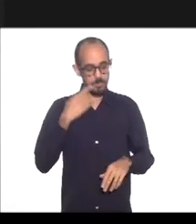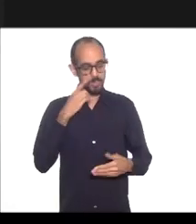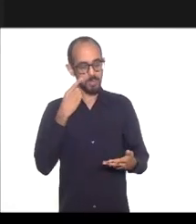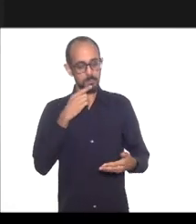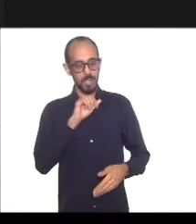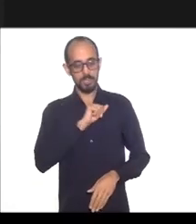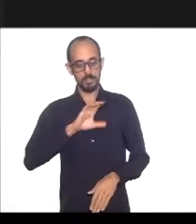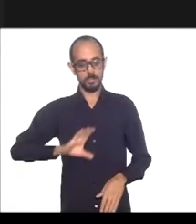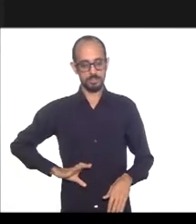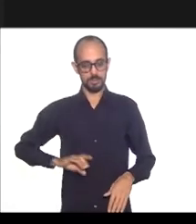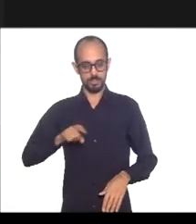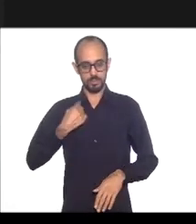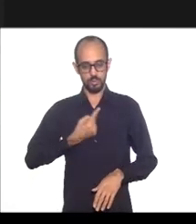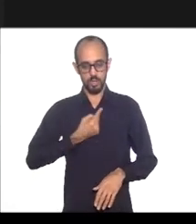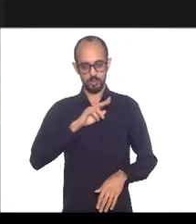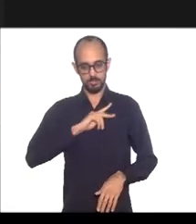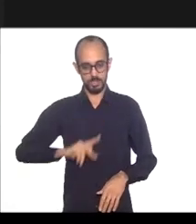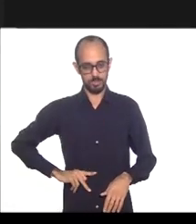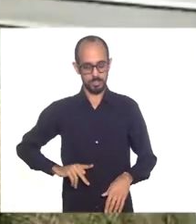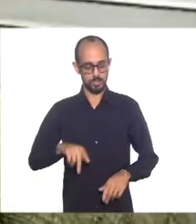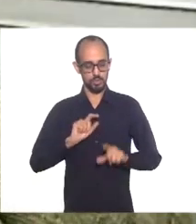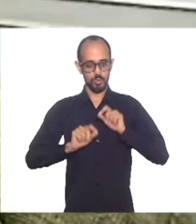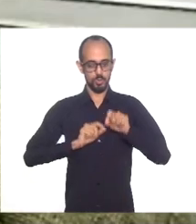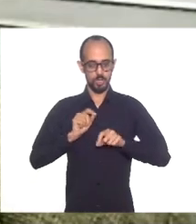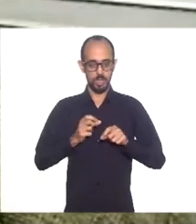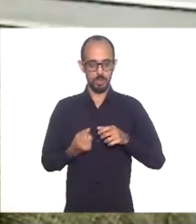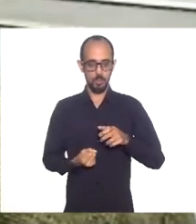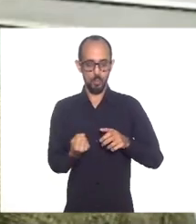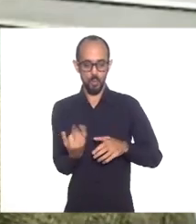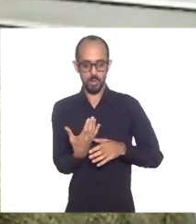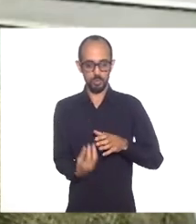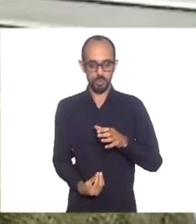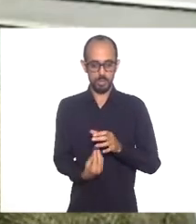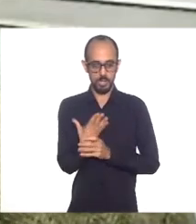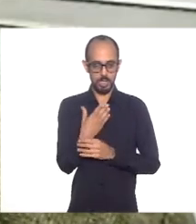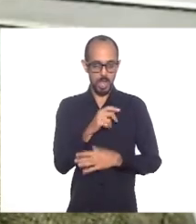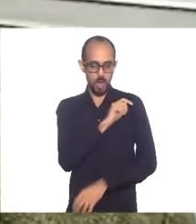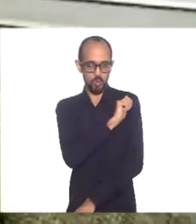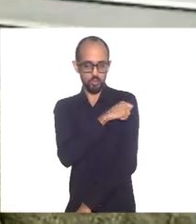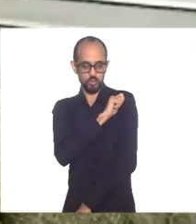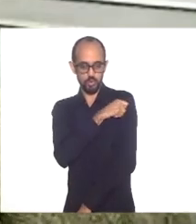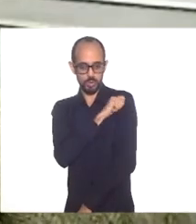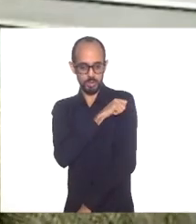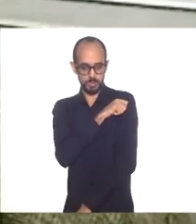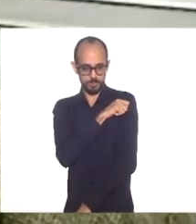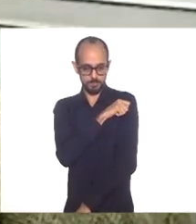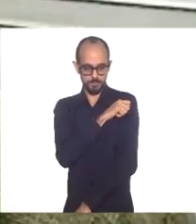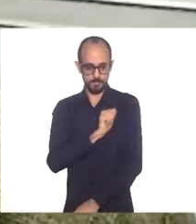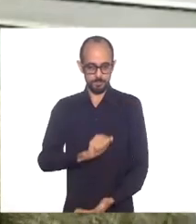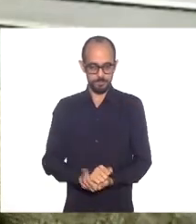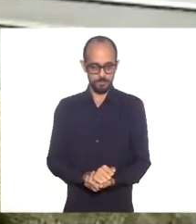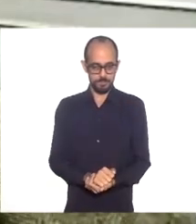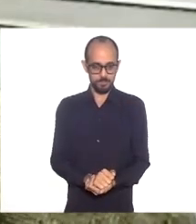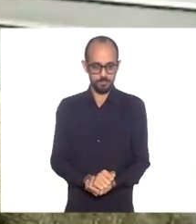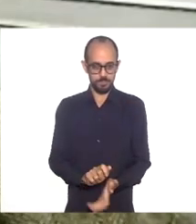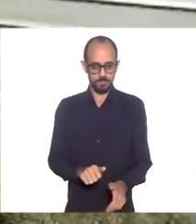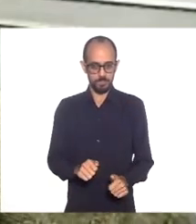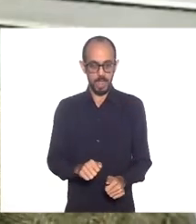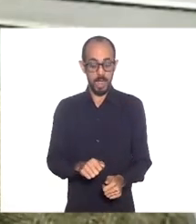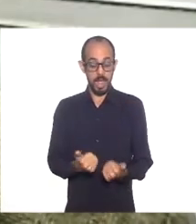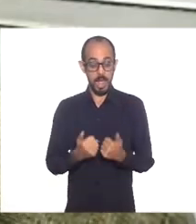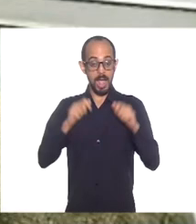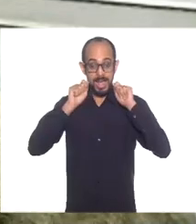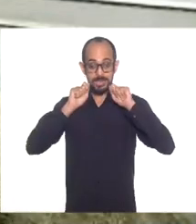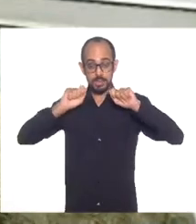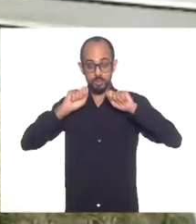nosso presidente, quando cria a auditoria fiscal, desculpe, a assessoria fiscal,